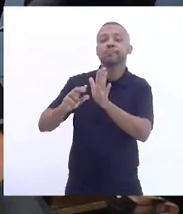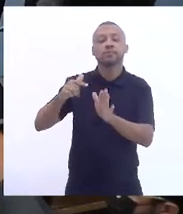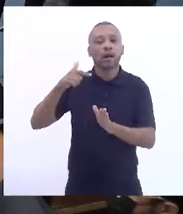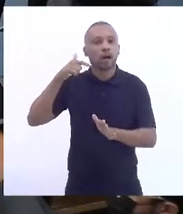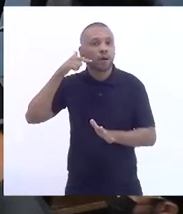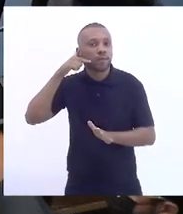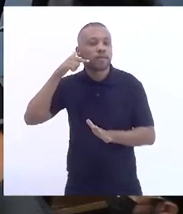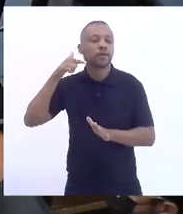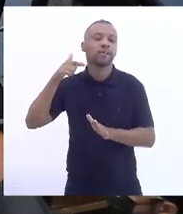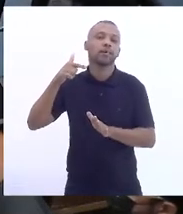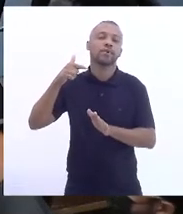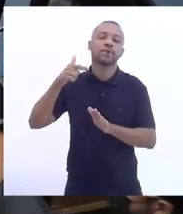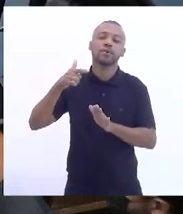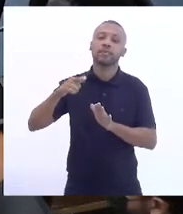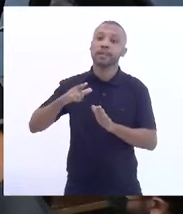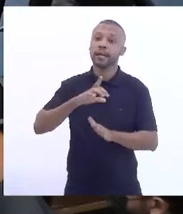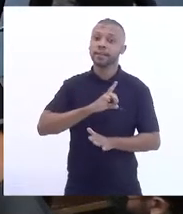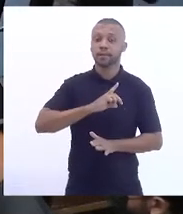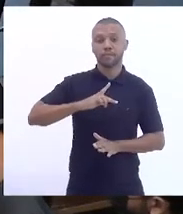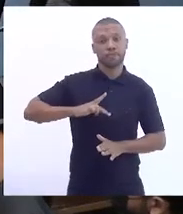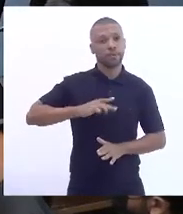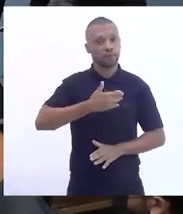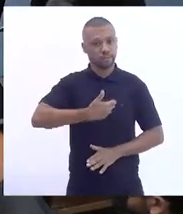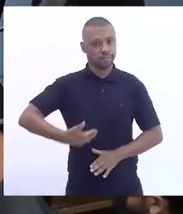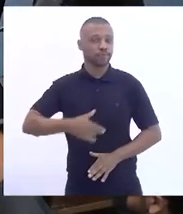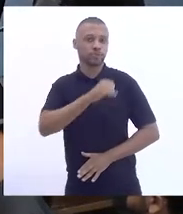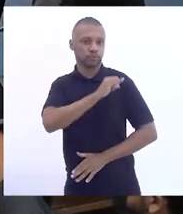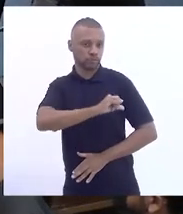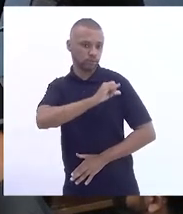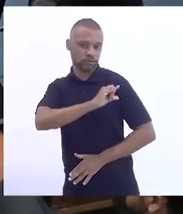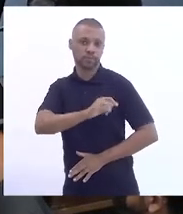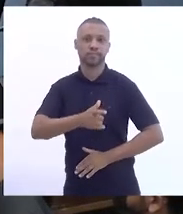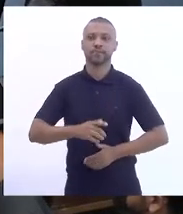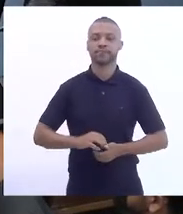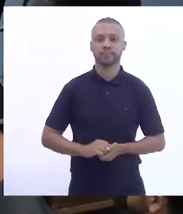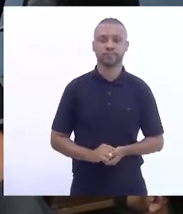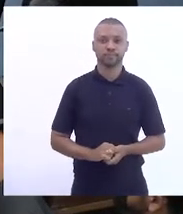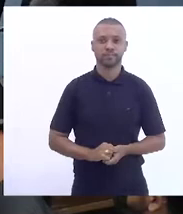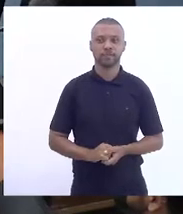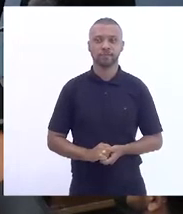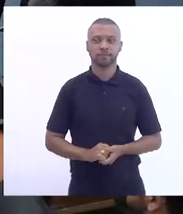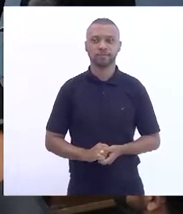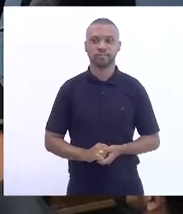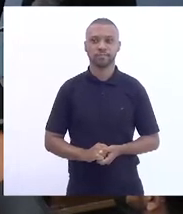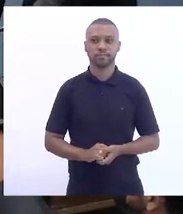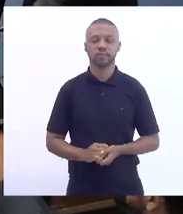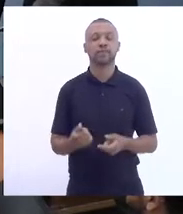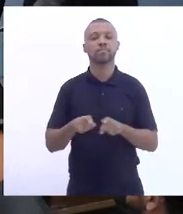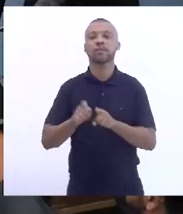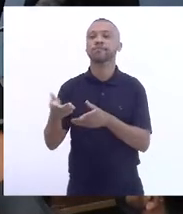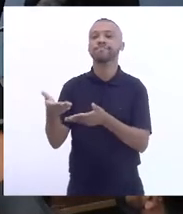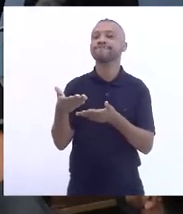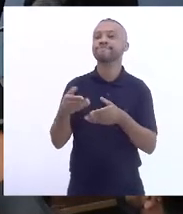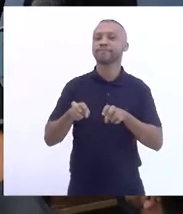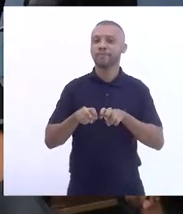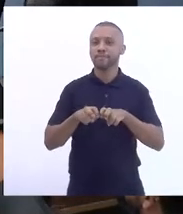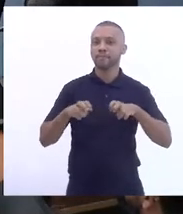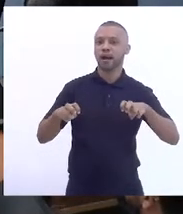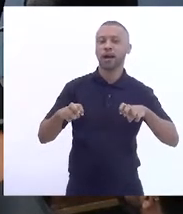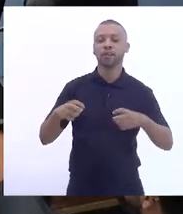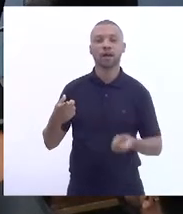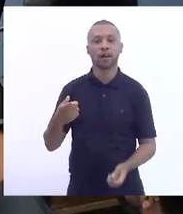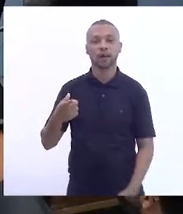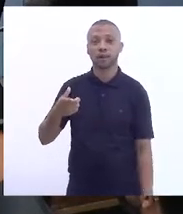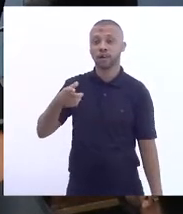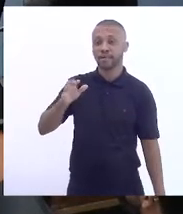da Defensoria Pública do Estado do Rio de Janeiro chamar também para compor a mesa o